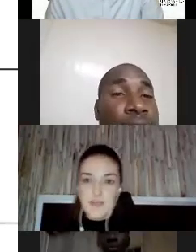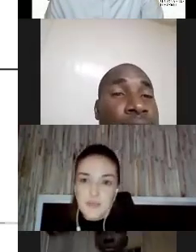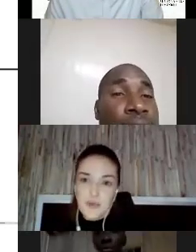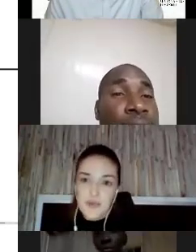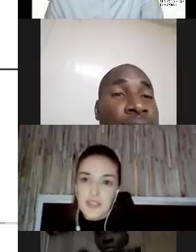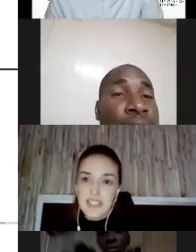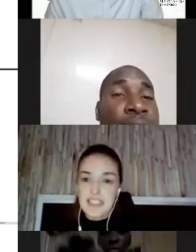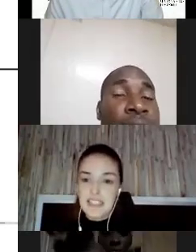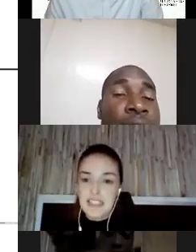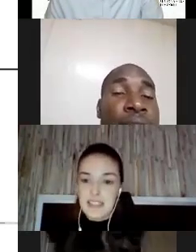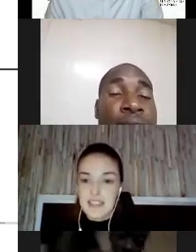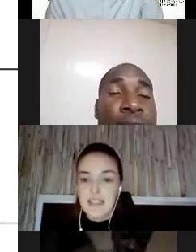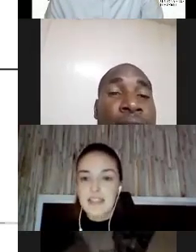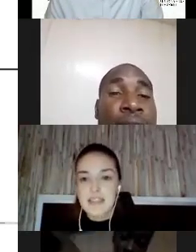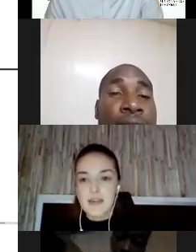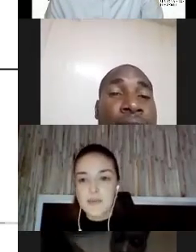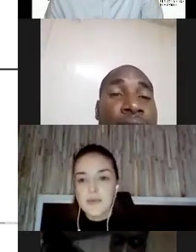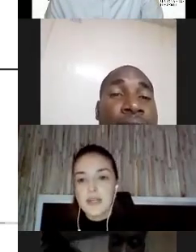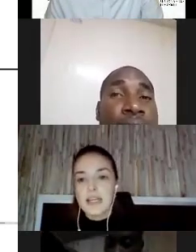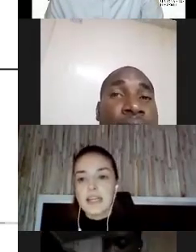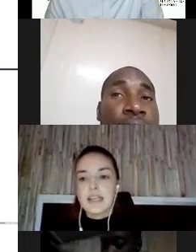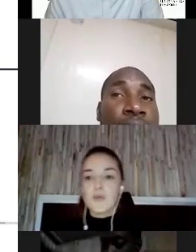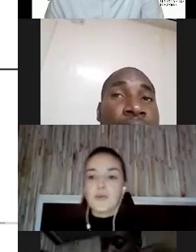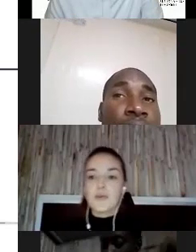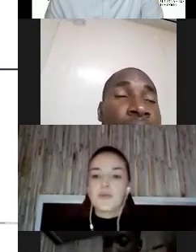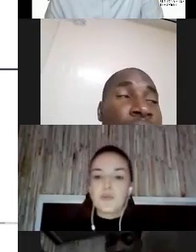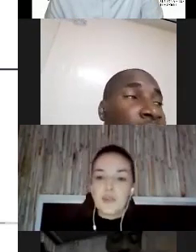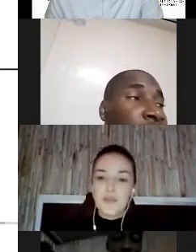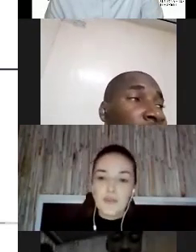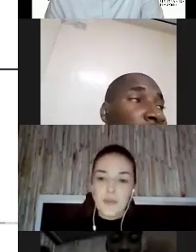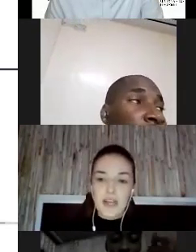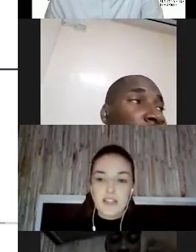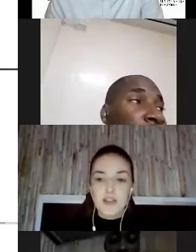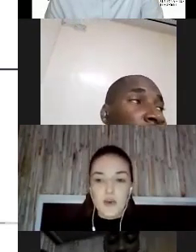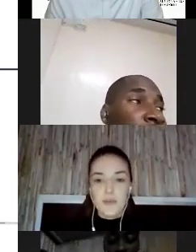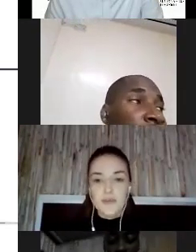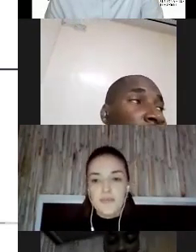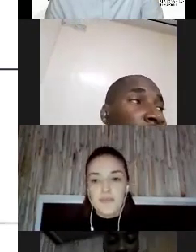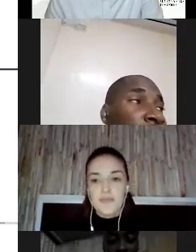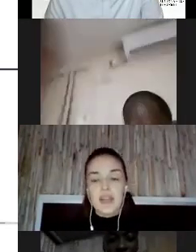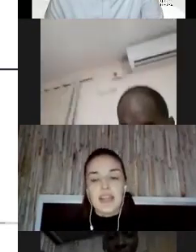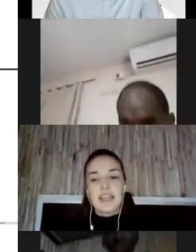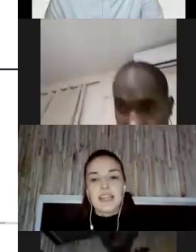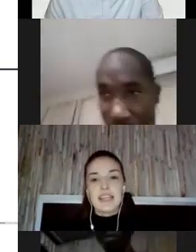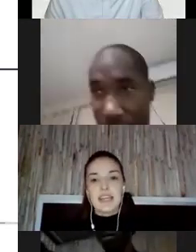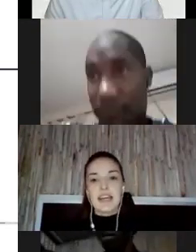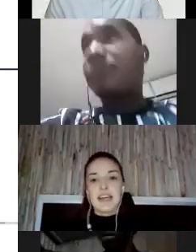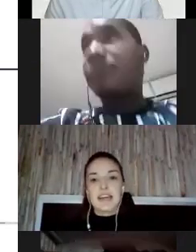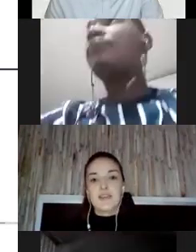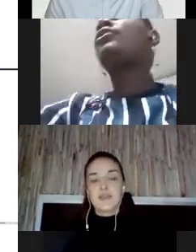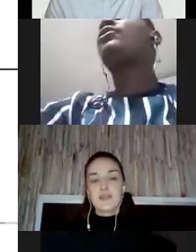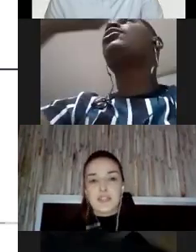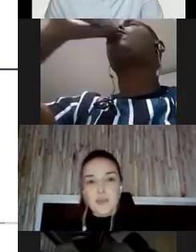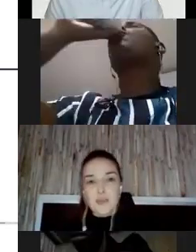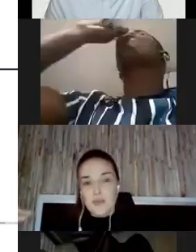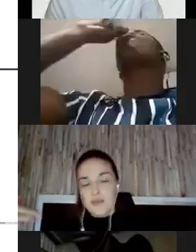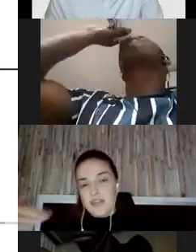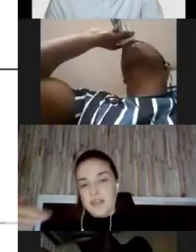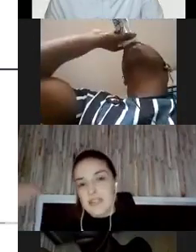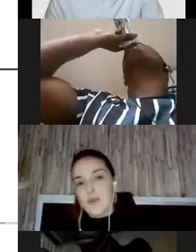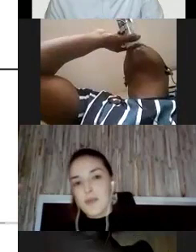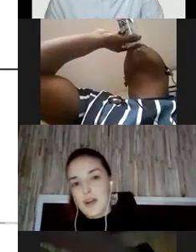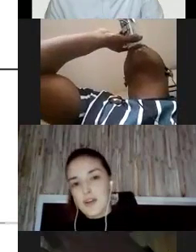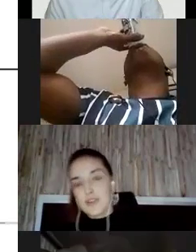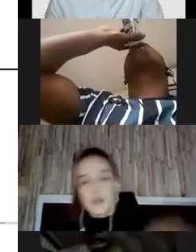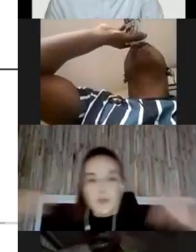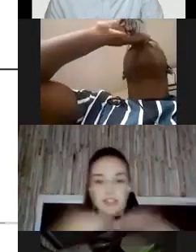E por fim, existe a transgressão, que é quando o nível do mar sobe e o nível do mar sobe numa